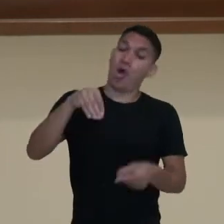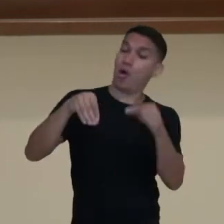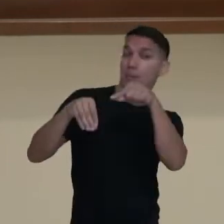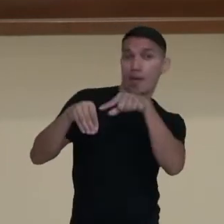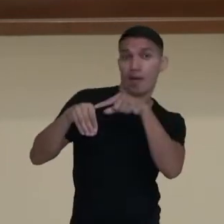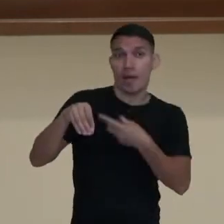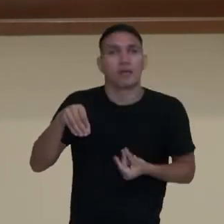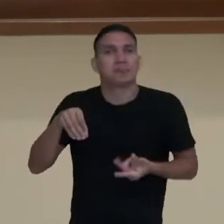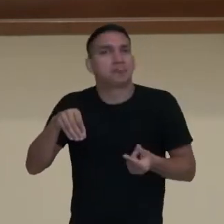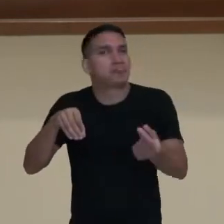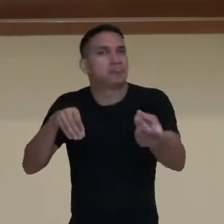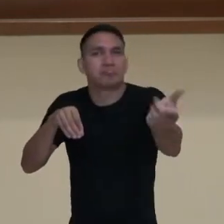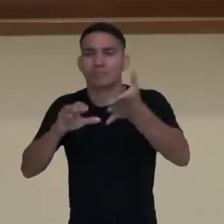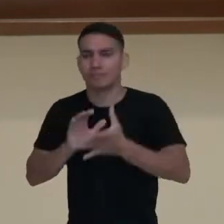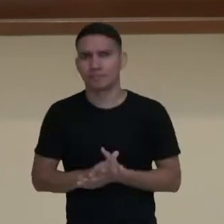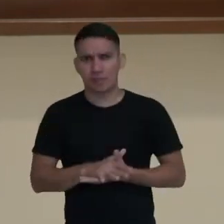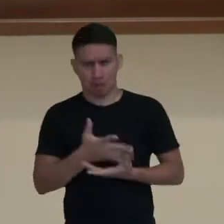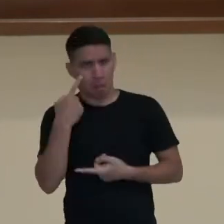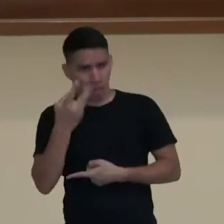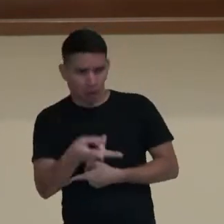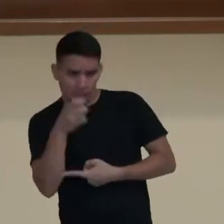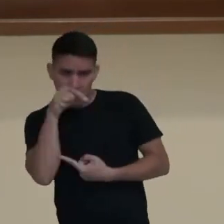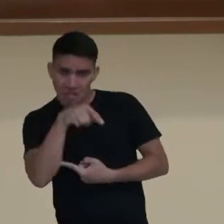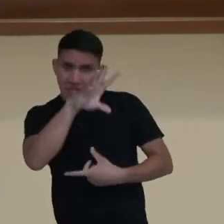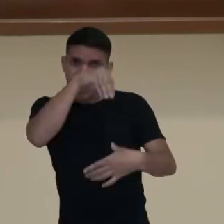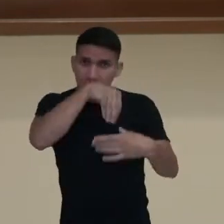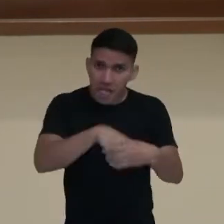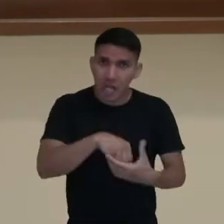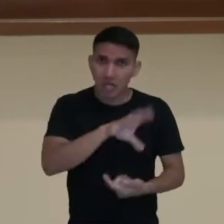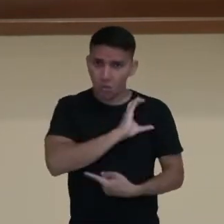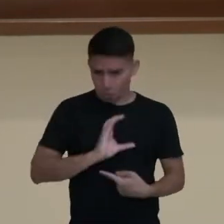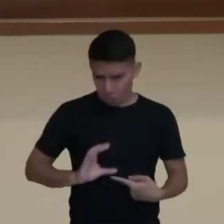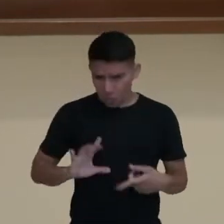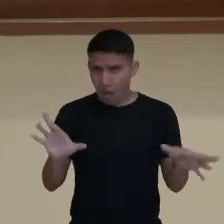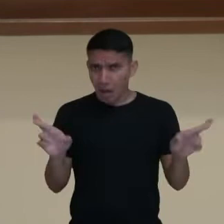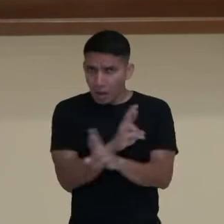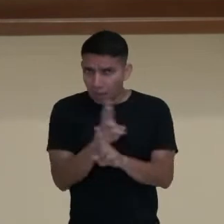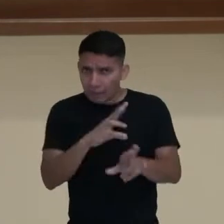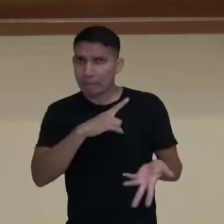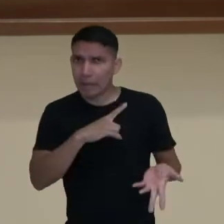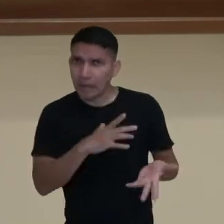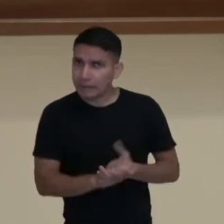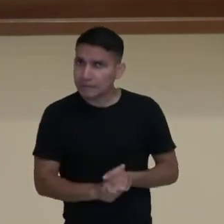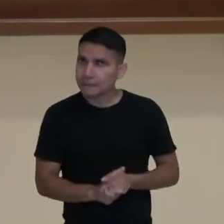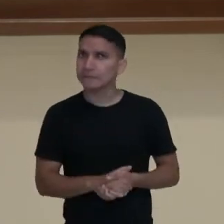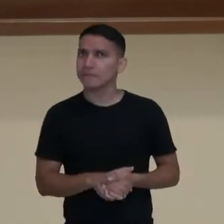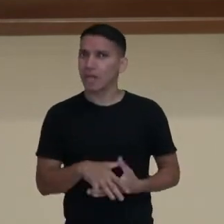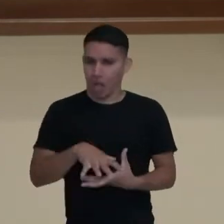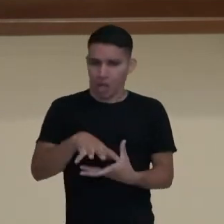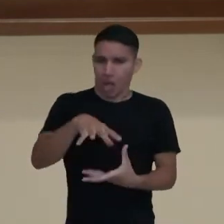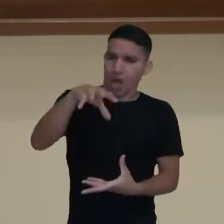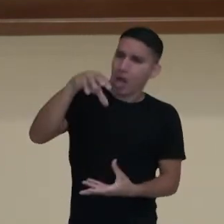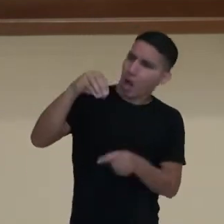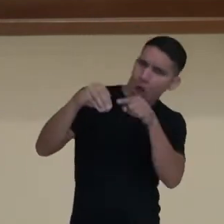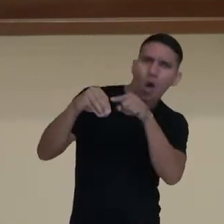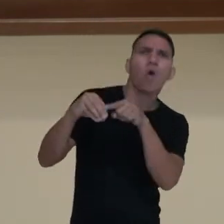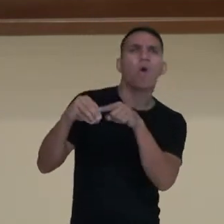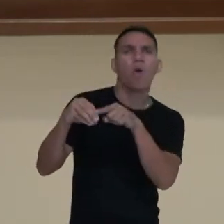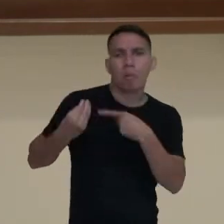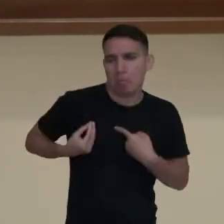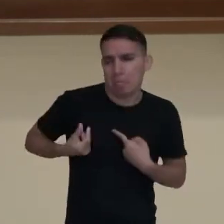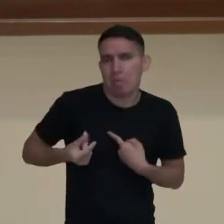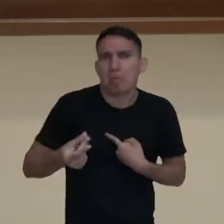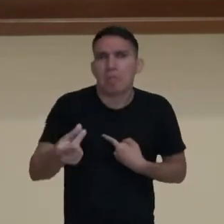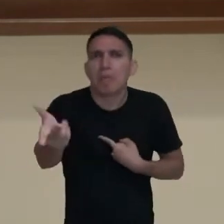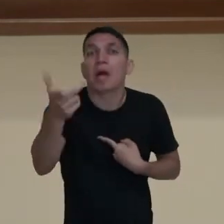se dentro do cristianismo você vê associações assim, né? A alma é imortal, né? A